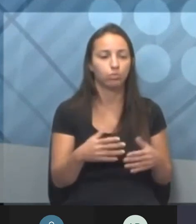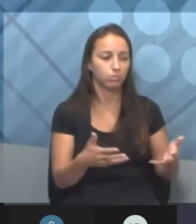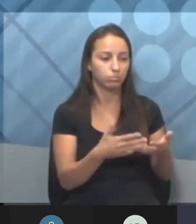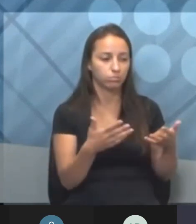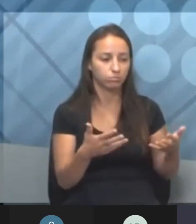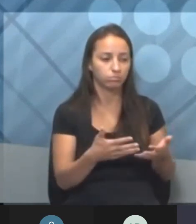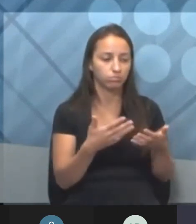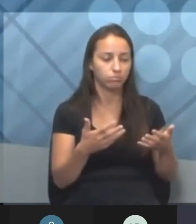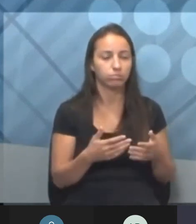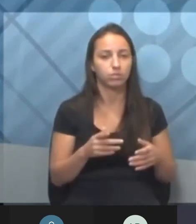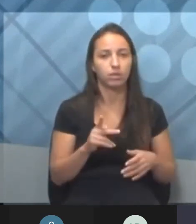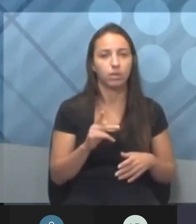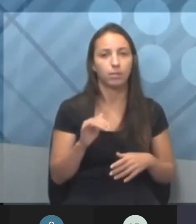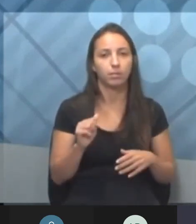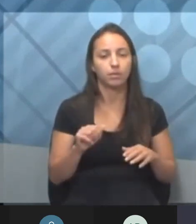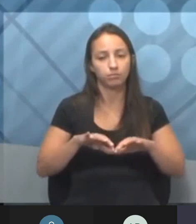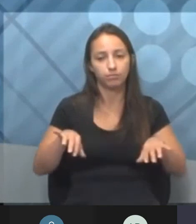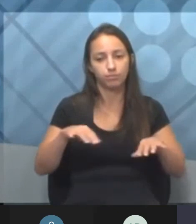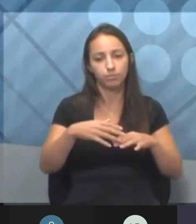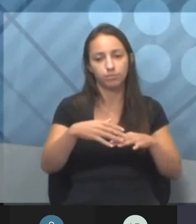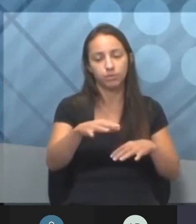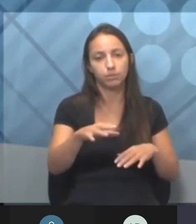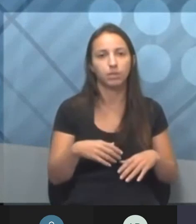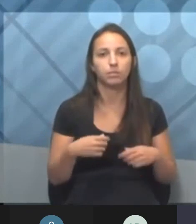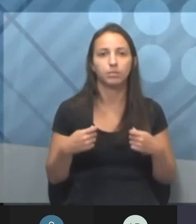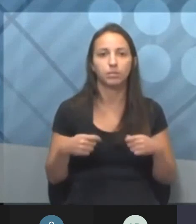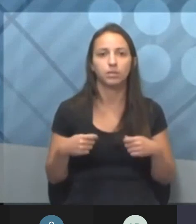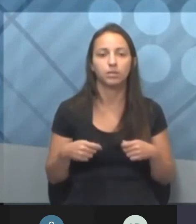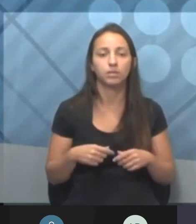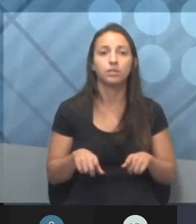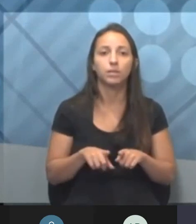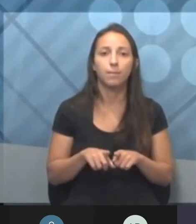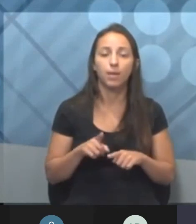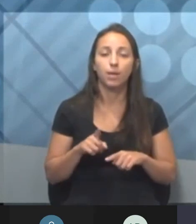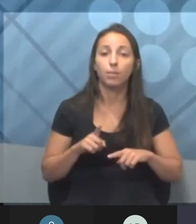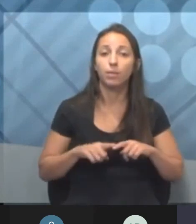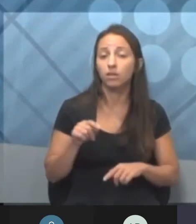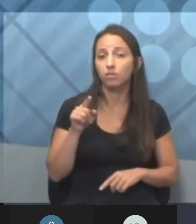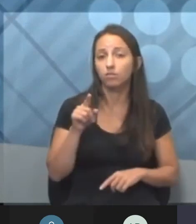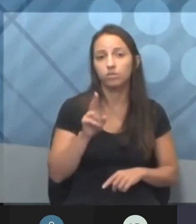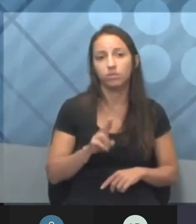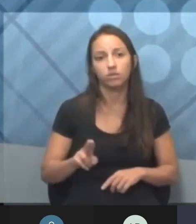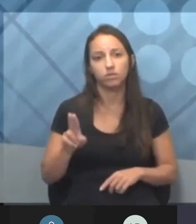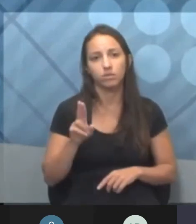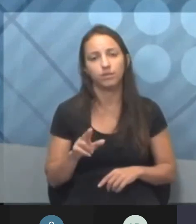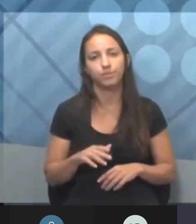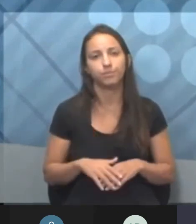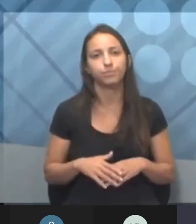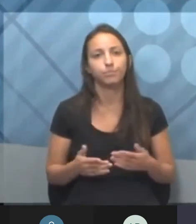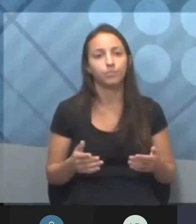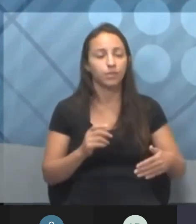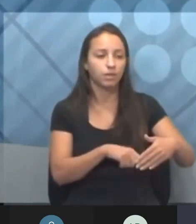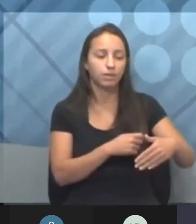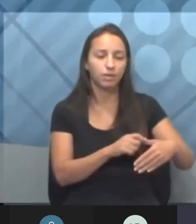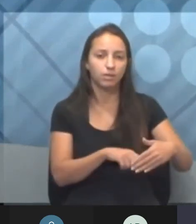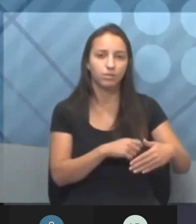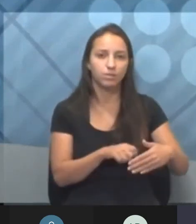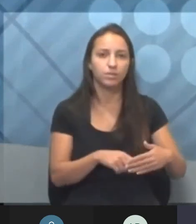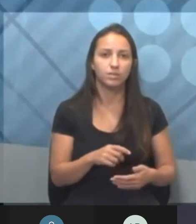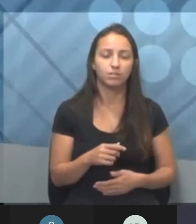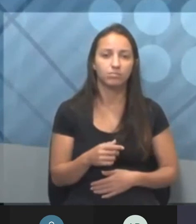e verduras. E também essa questão do cuidado com o material que você vai utilizar. Na cozinha, nesses